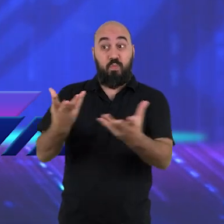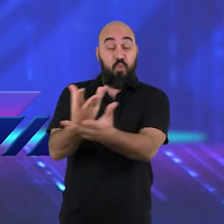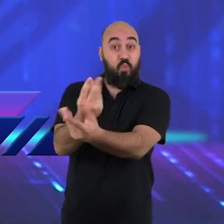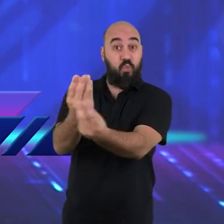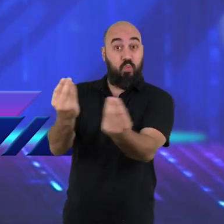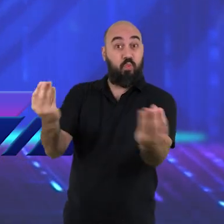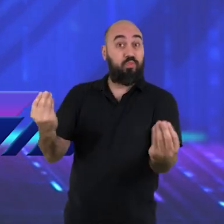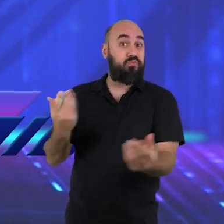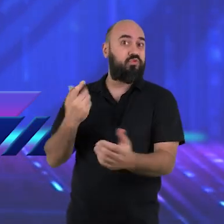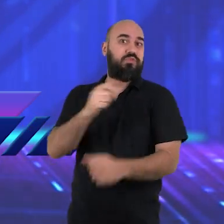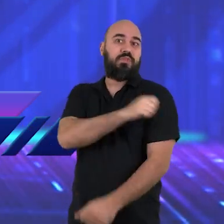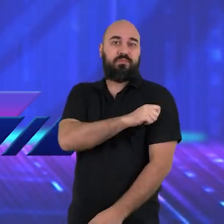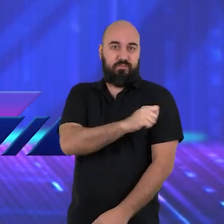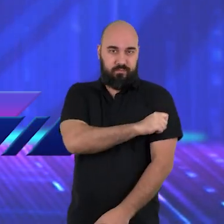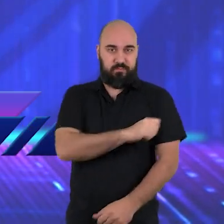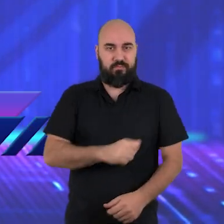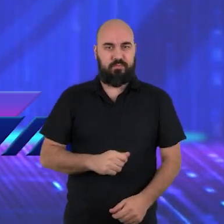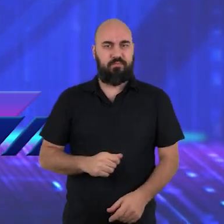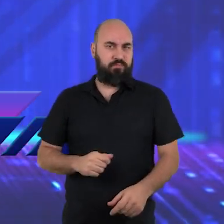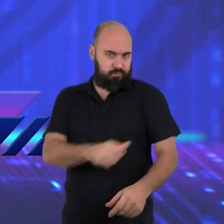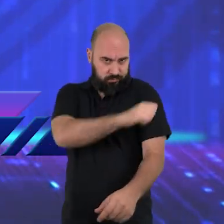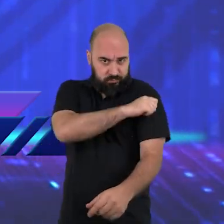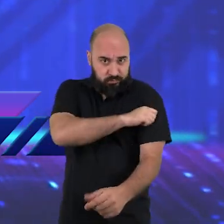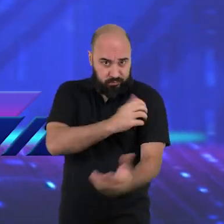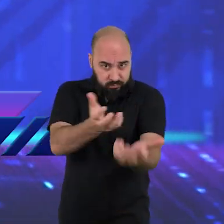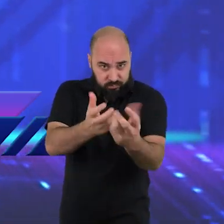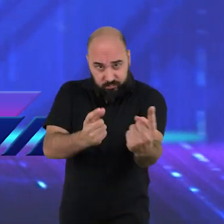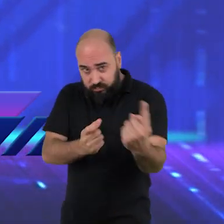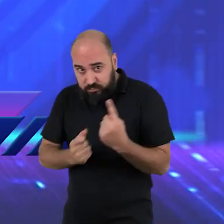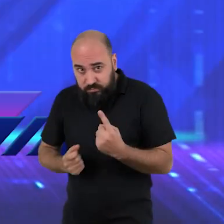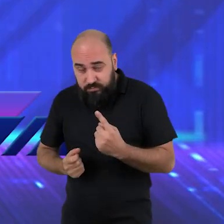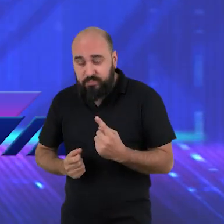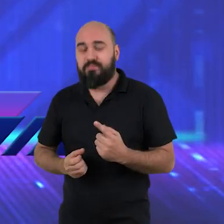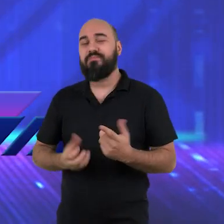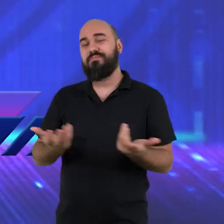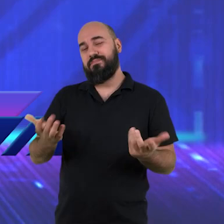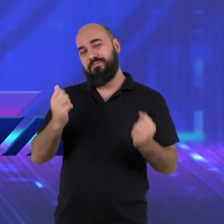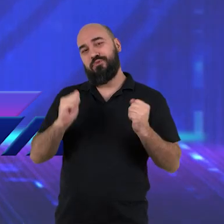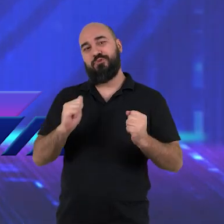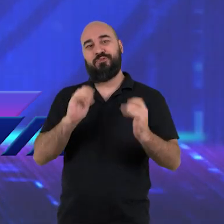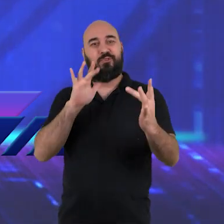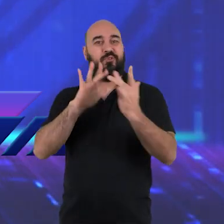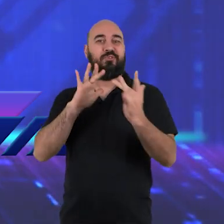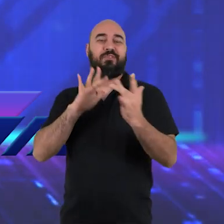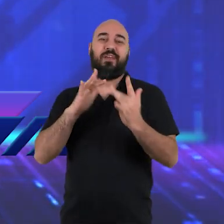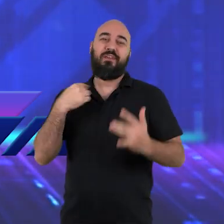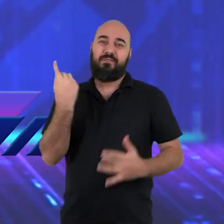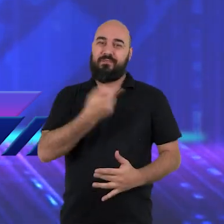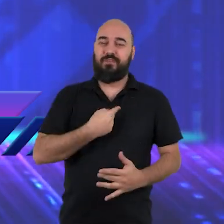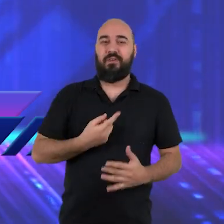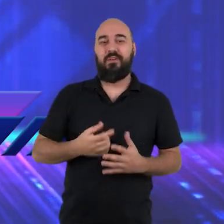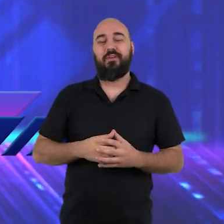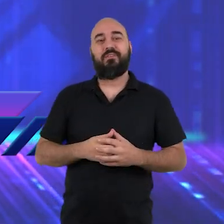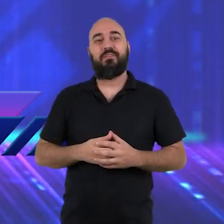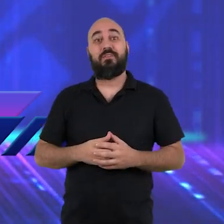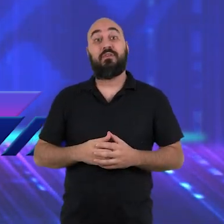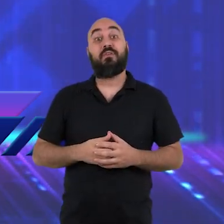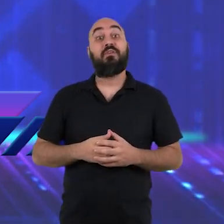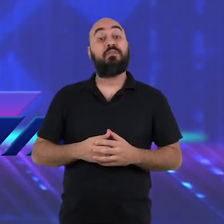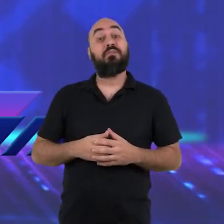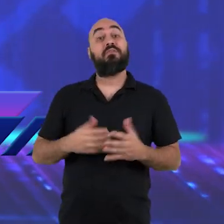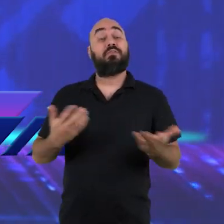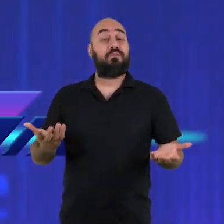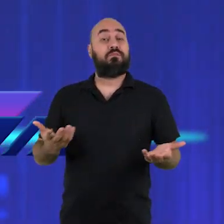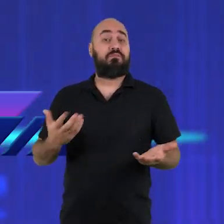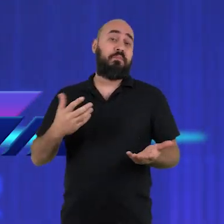ser aluno dessa escola bíblica não é nada complicado não. É só você entrar em contato conosco. Há diferentes formas de você